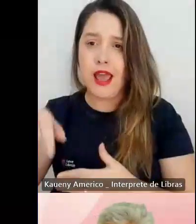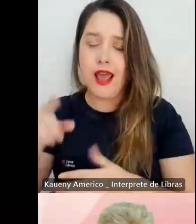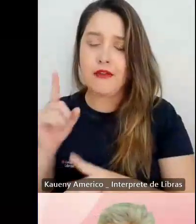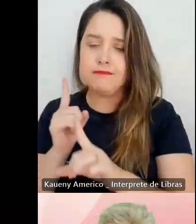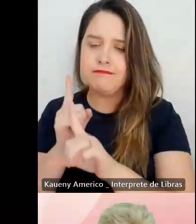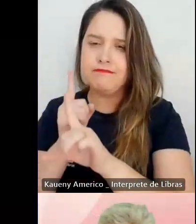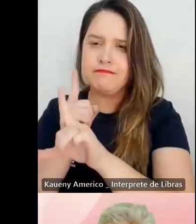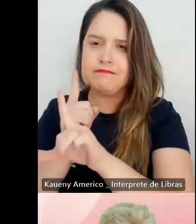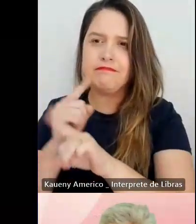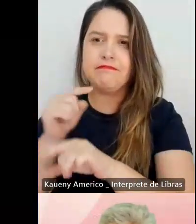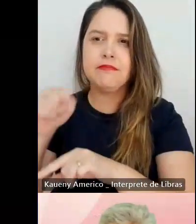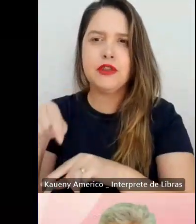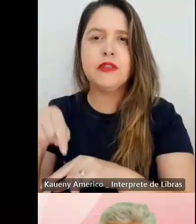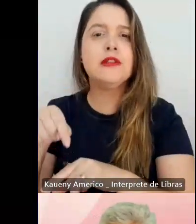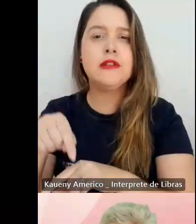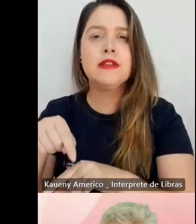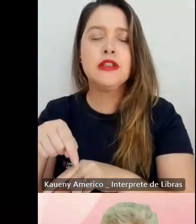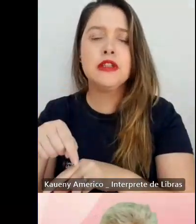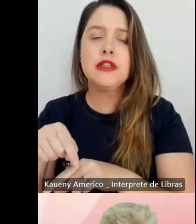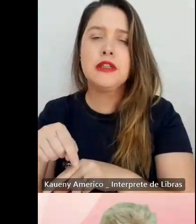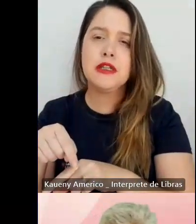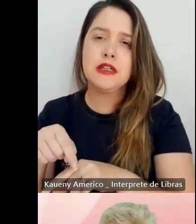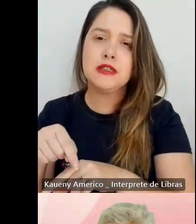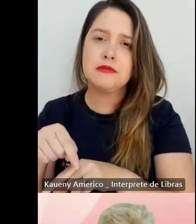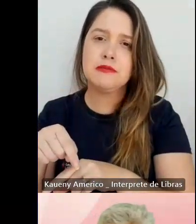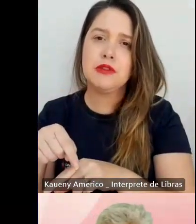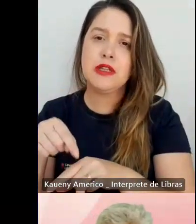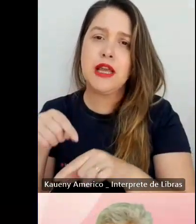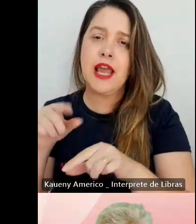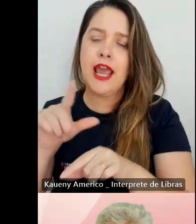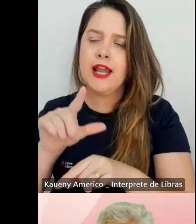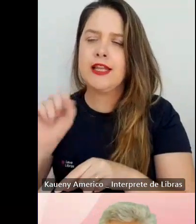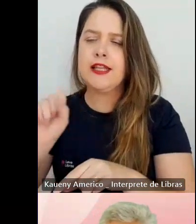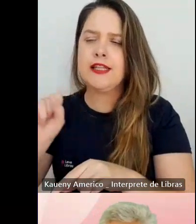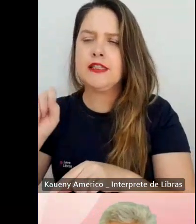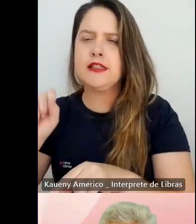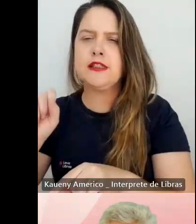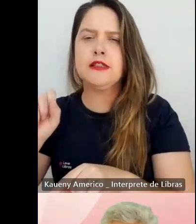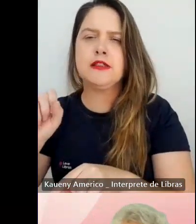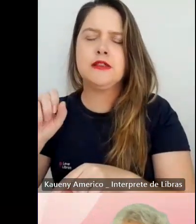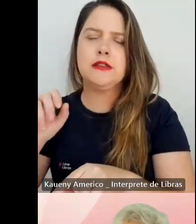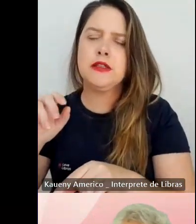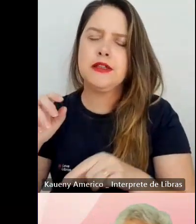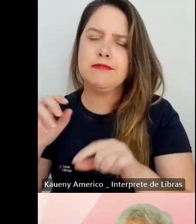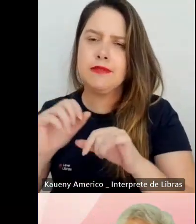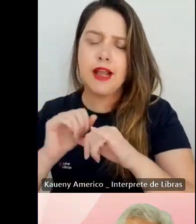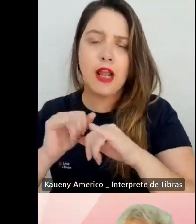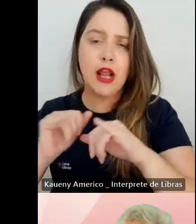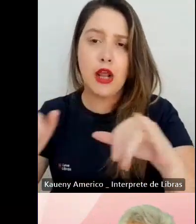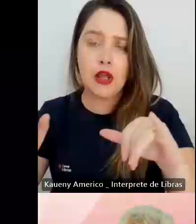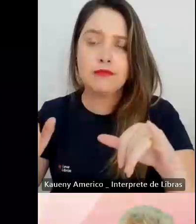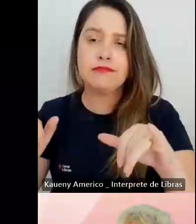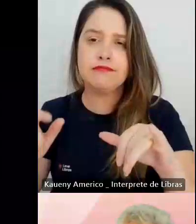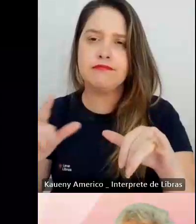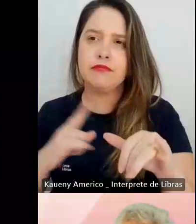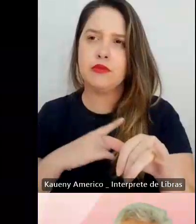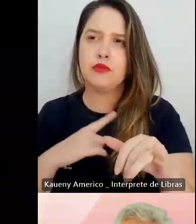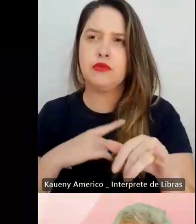papiro de Edwin Smith, que é um relato sobre a medicina egípcia por volta